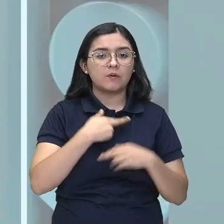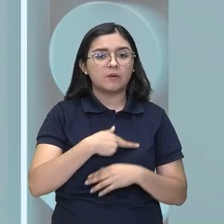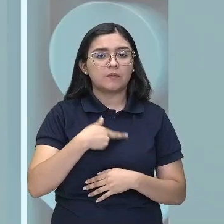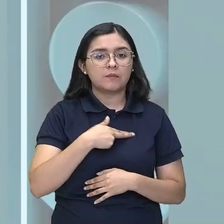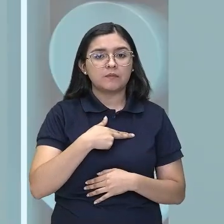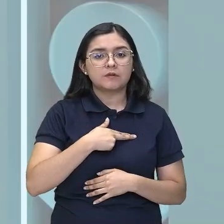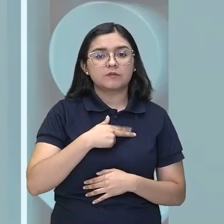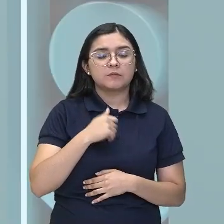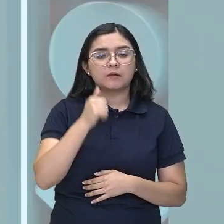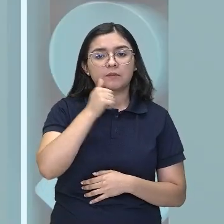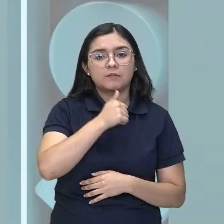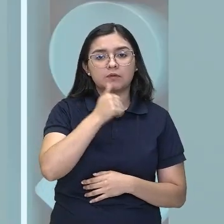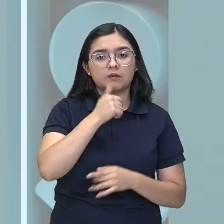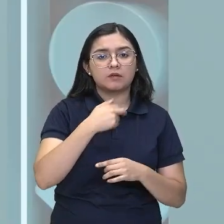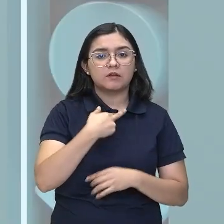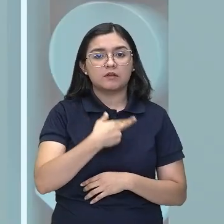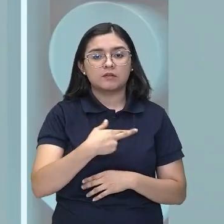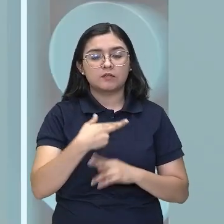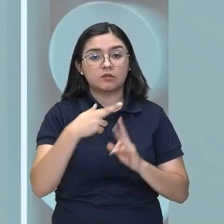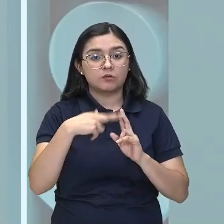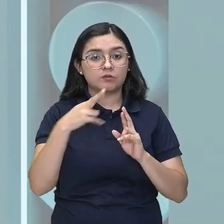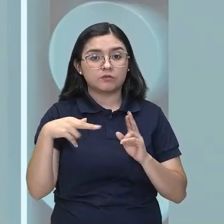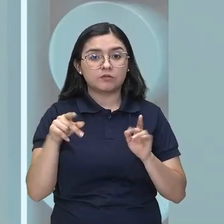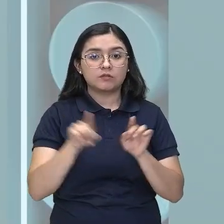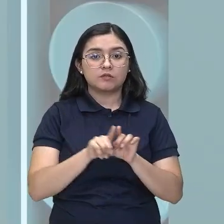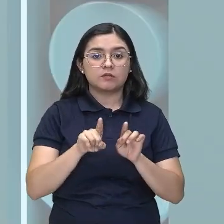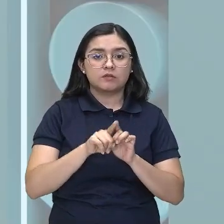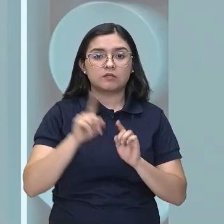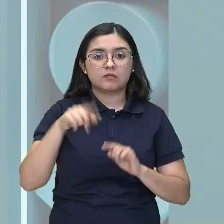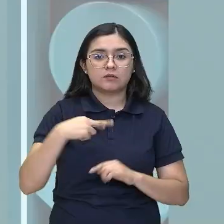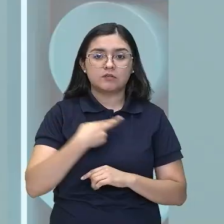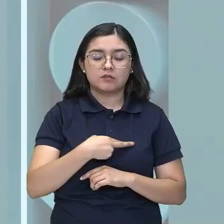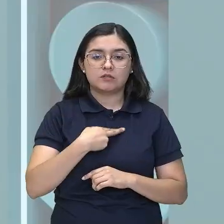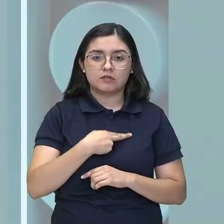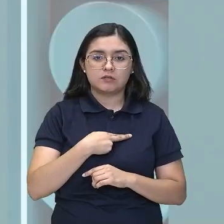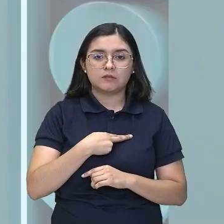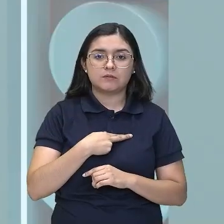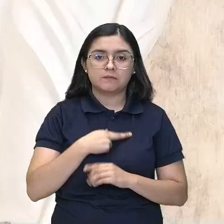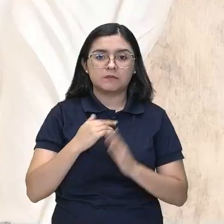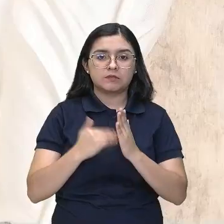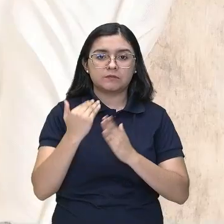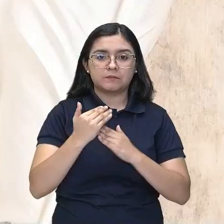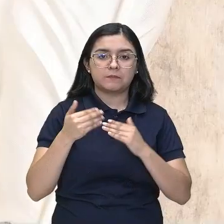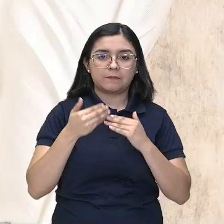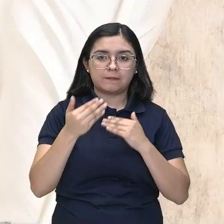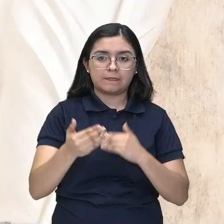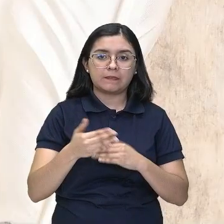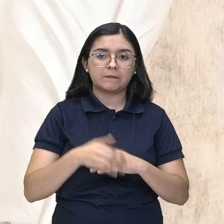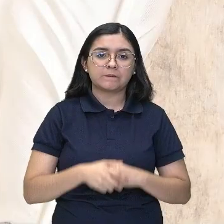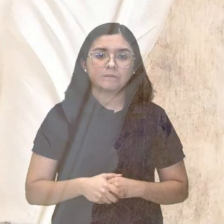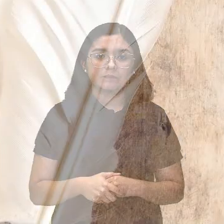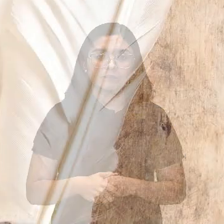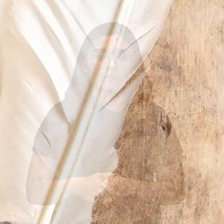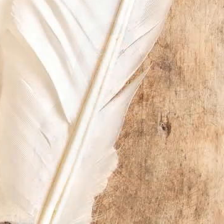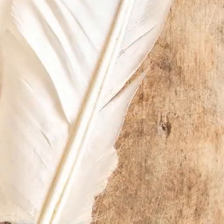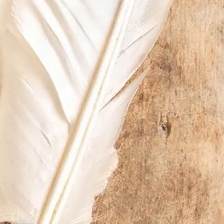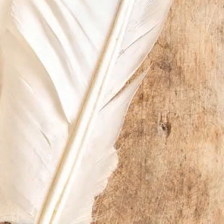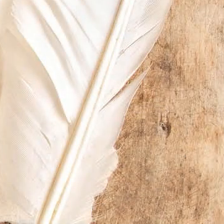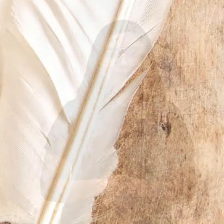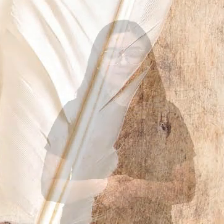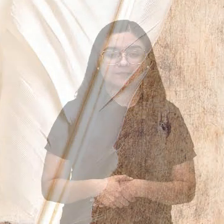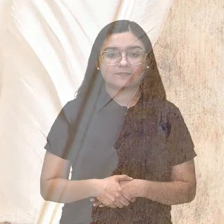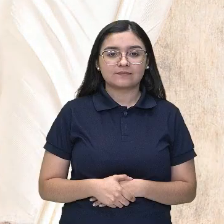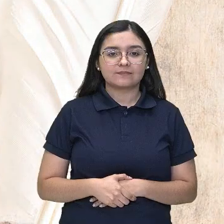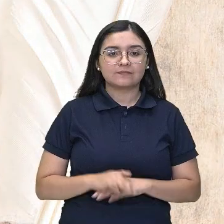mulher, seja pela religiosidade, o romantismo ele vai ser exagerado. Continuando. Ó da